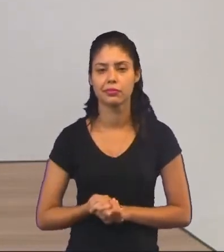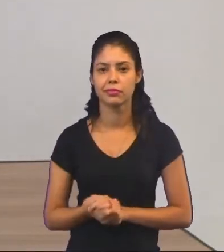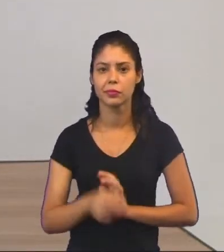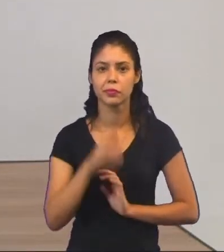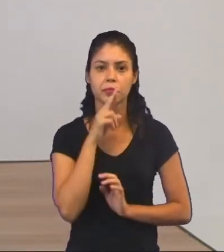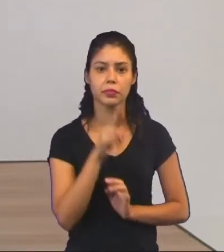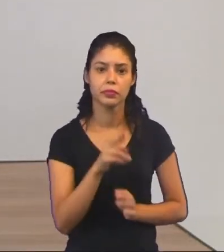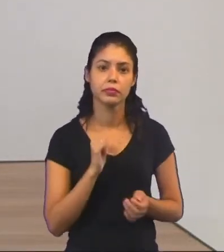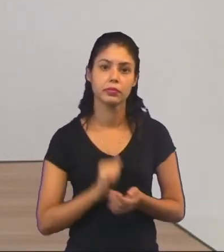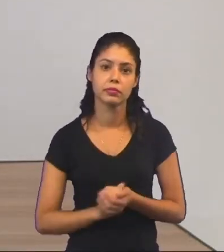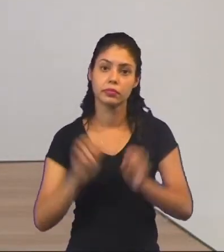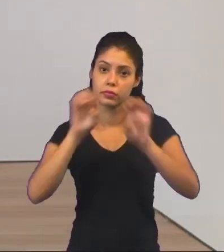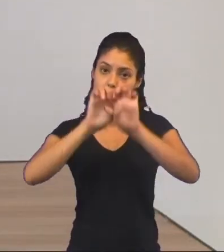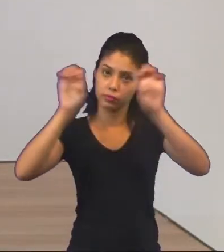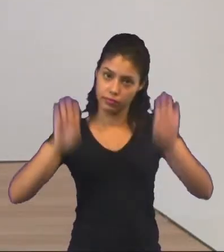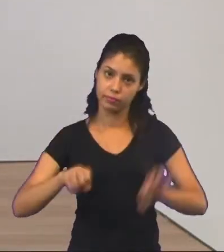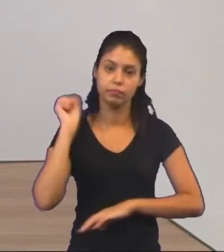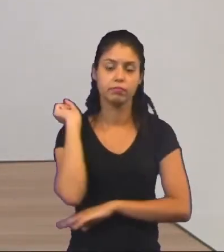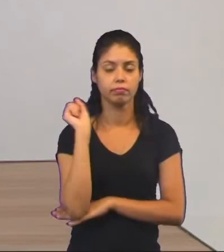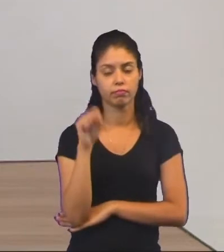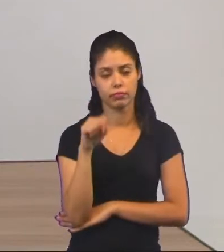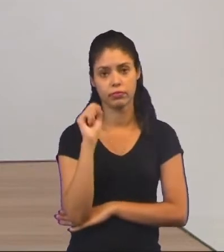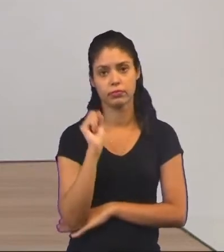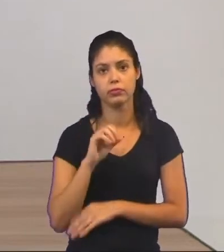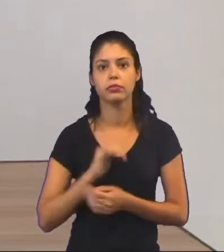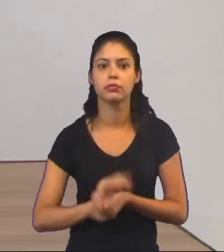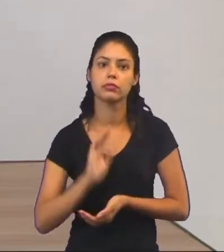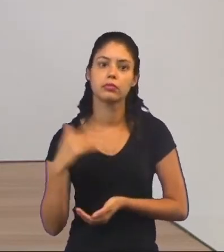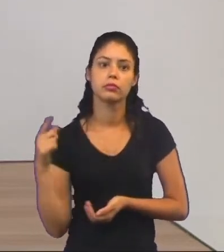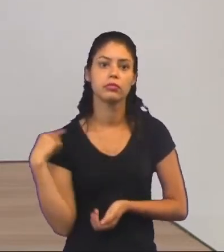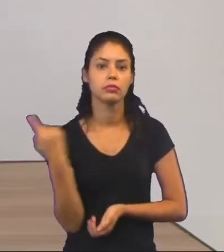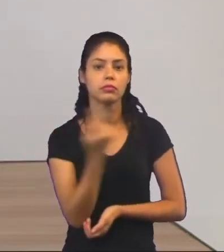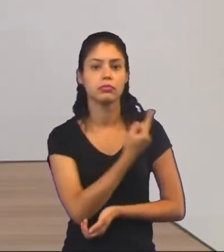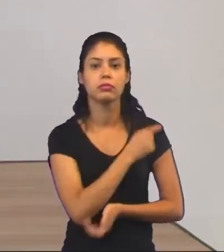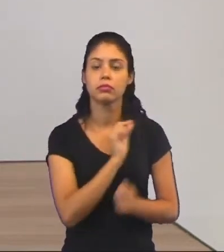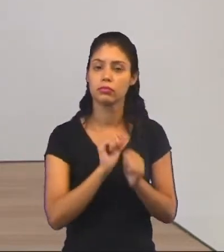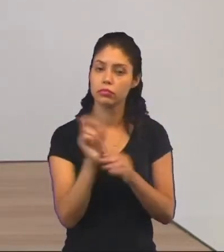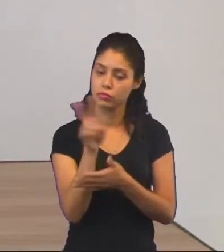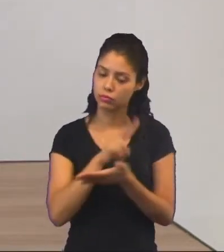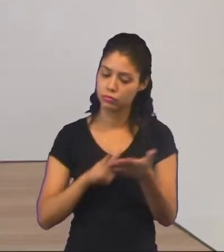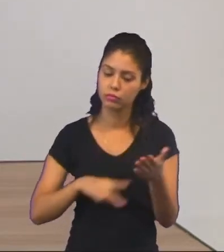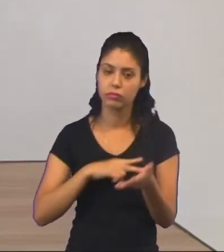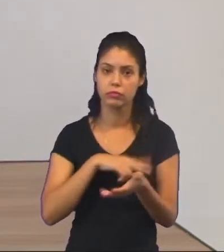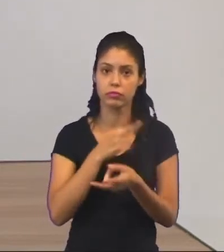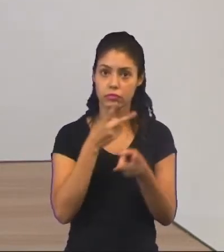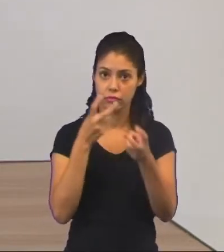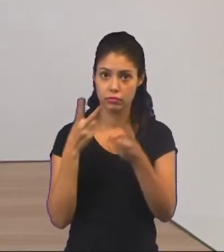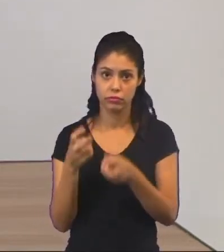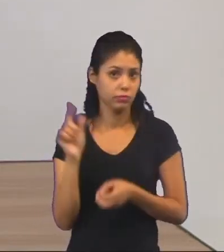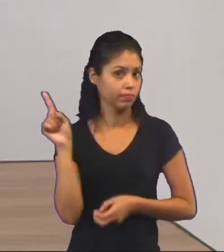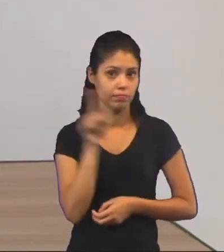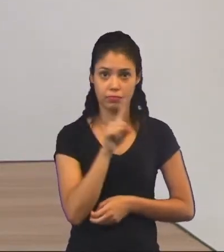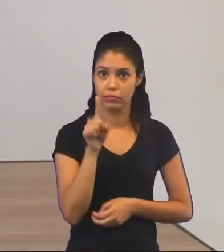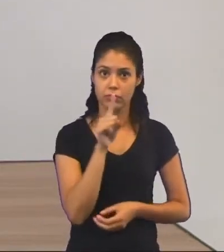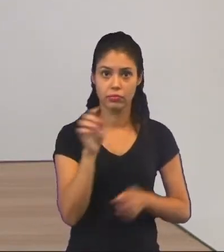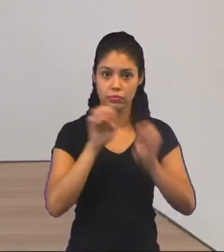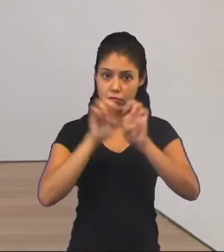está respondendo aí que é estrutura. E é isso mesmo. Quando nós fizemos a leitura desse texto, nós pudemos perceber que ele não